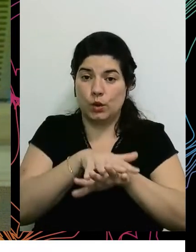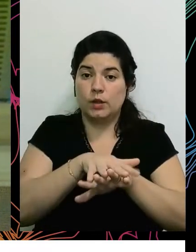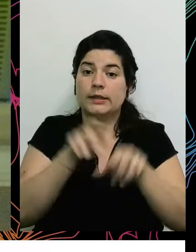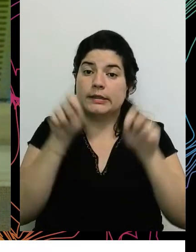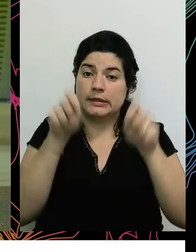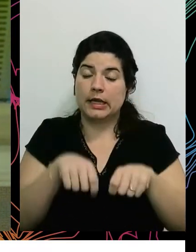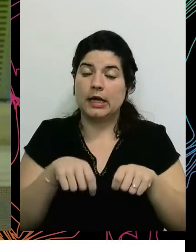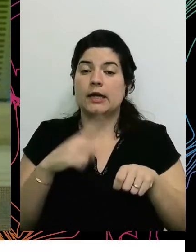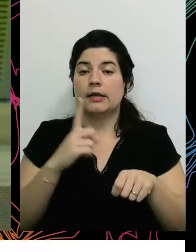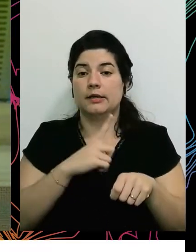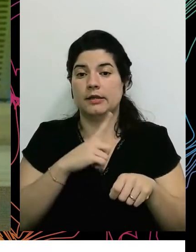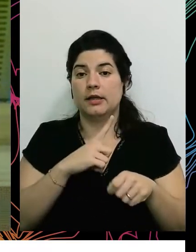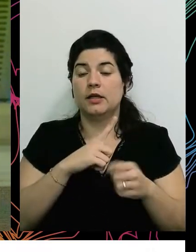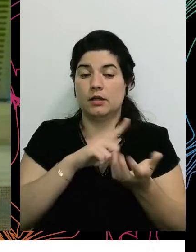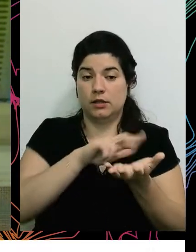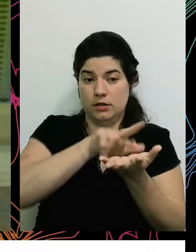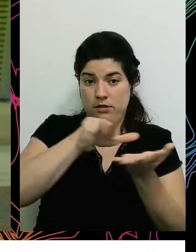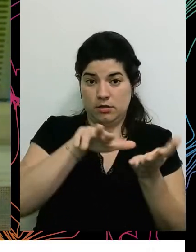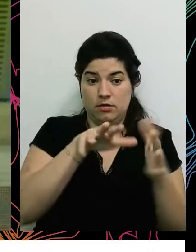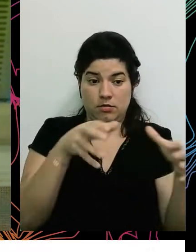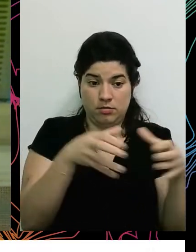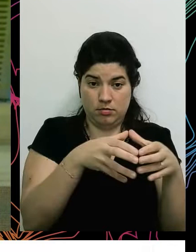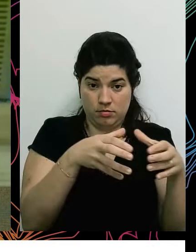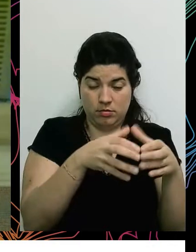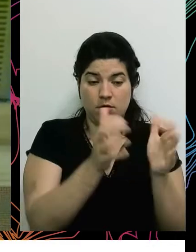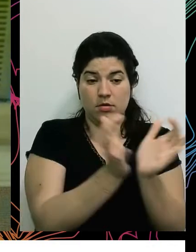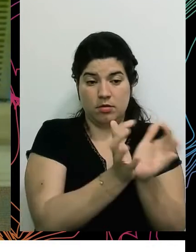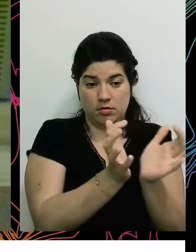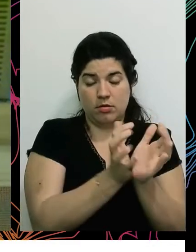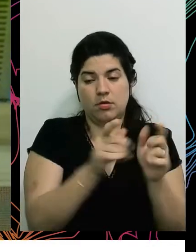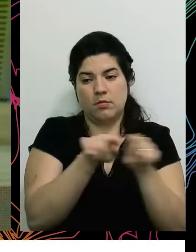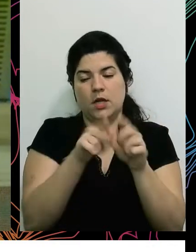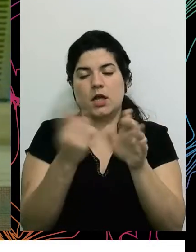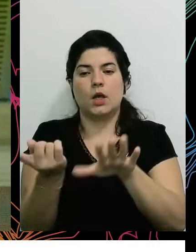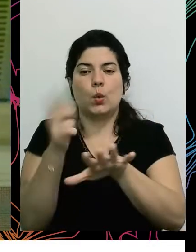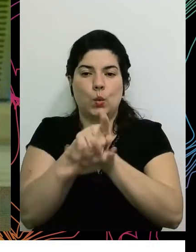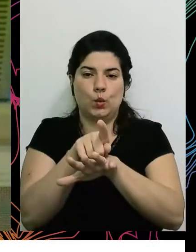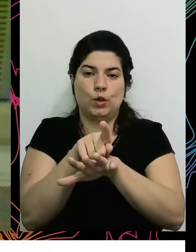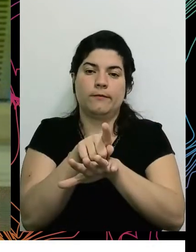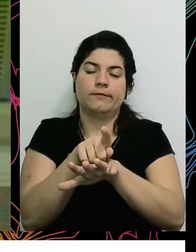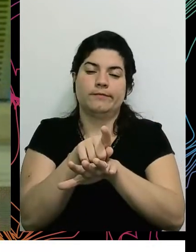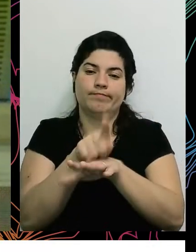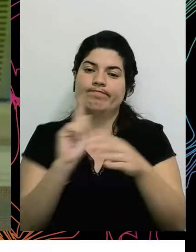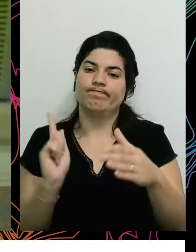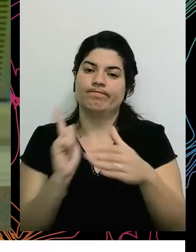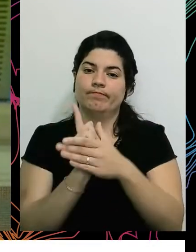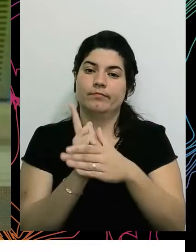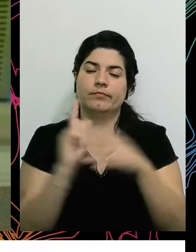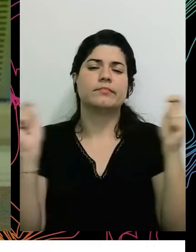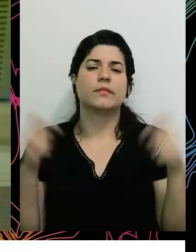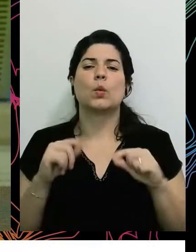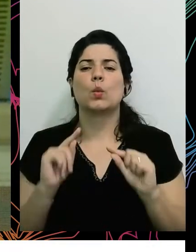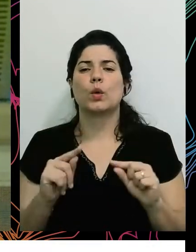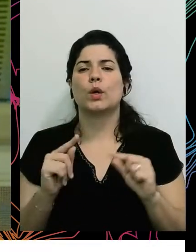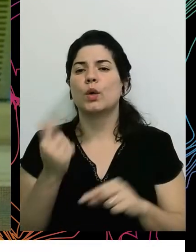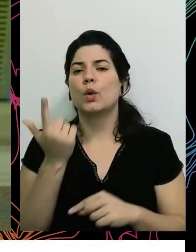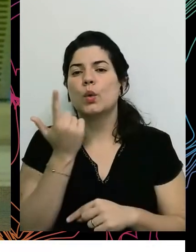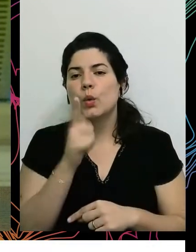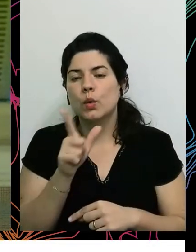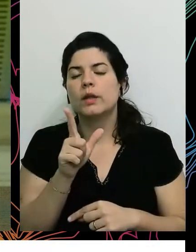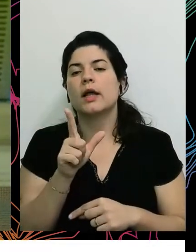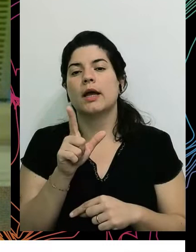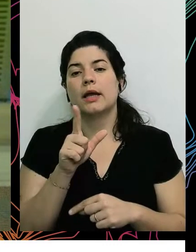índice de diversidade de equipe e índice de inclusão. E o objetivo dele é tornar tangível a ambição da